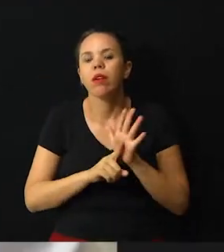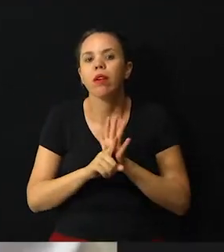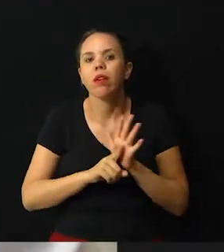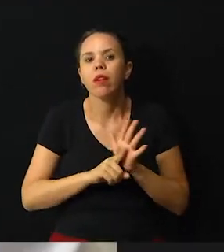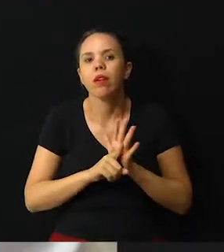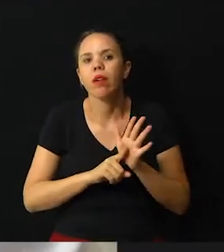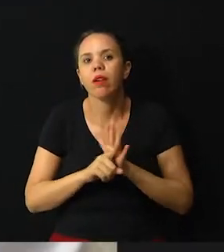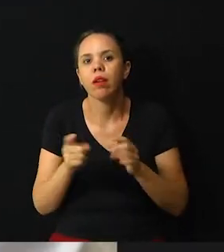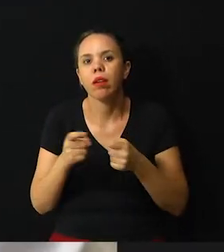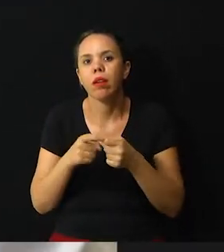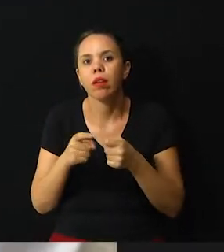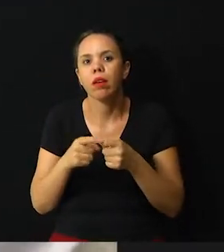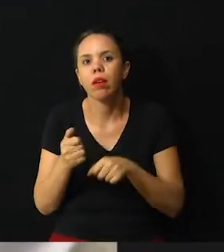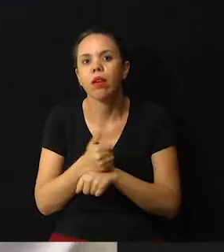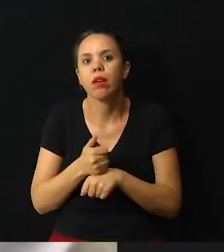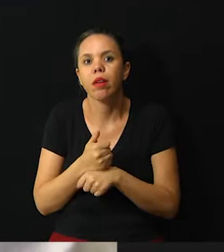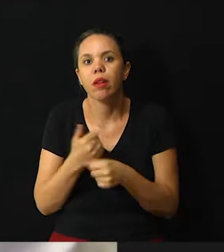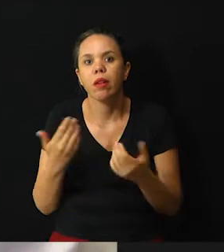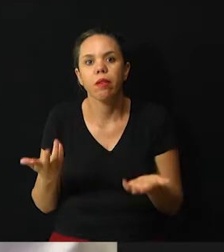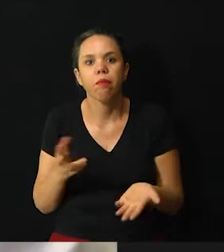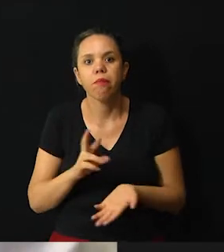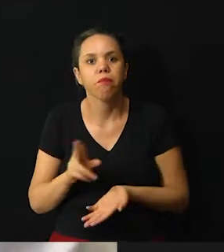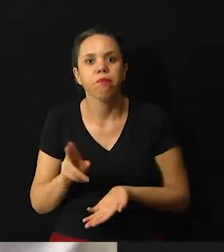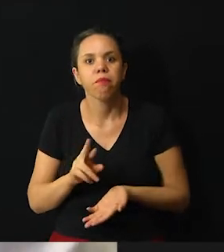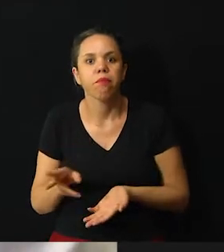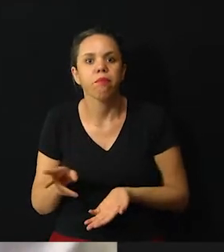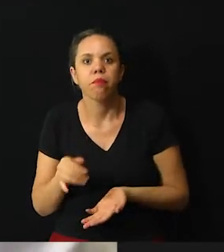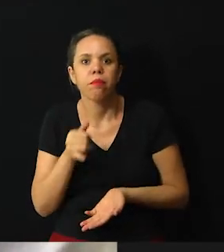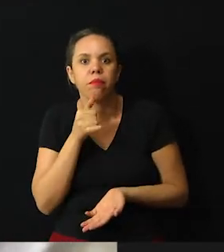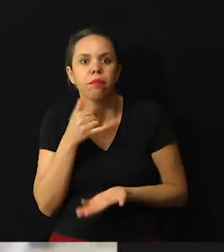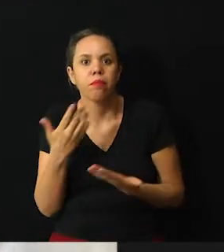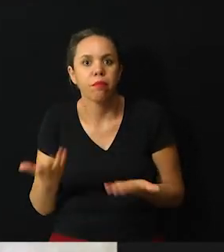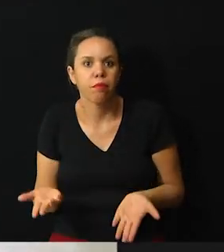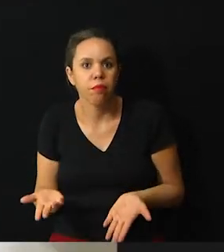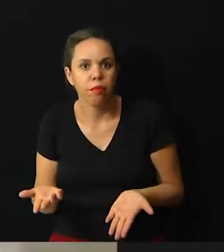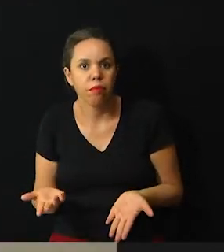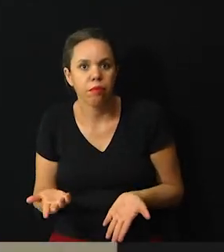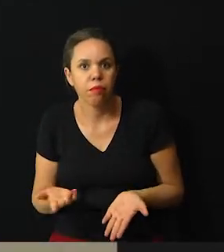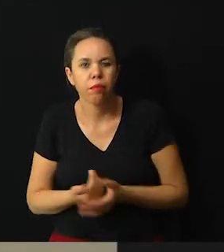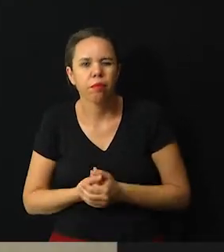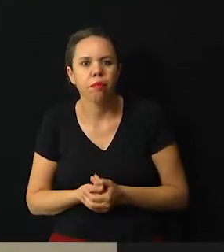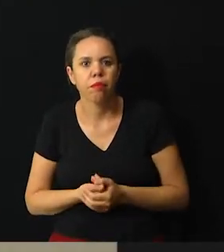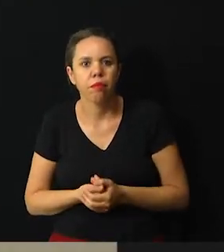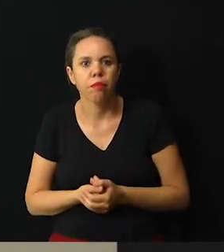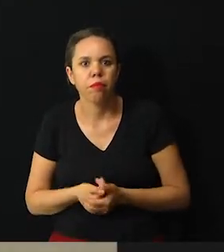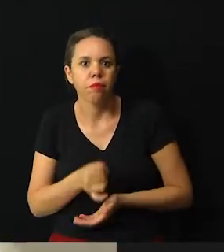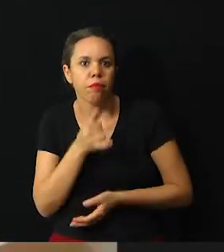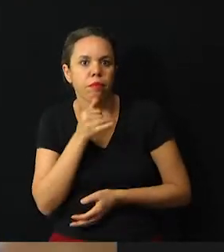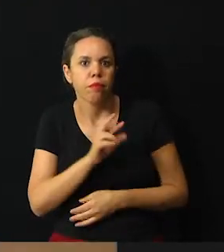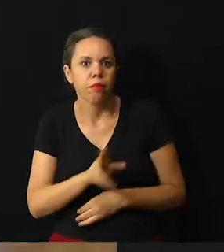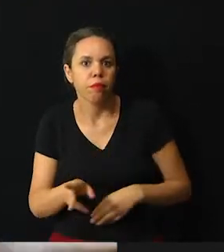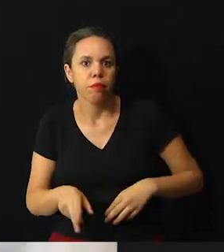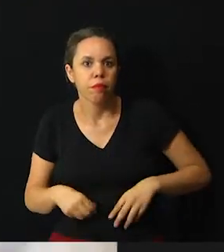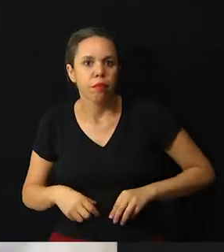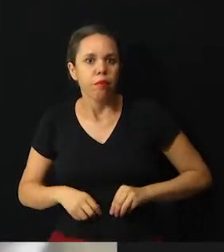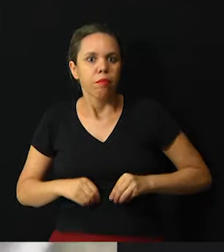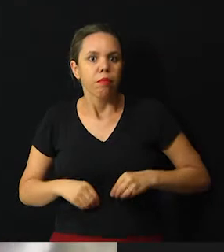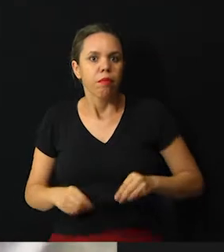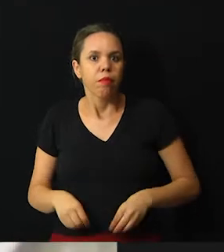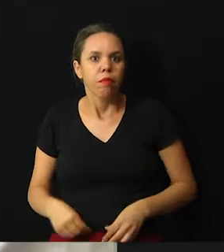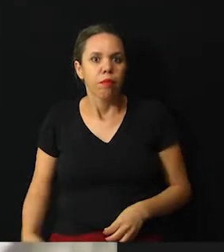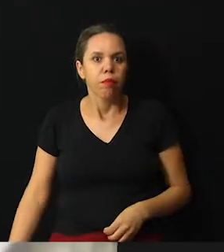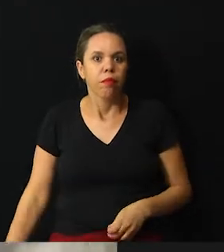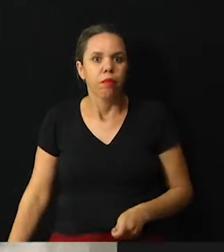né, na medicina, né? Então, não é, os gatilhos são o que acaba desencadeando, né? Não é o que